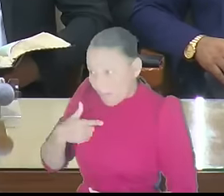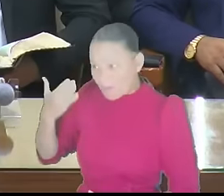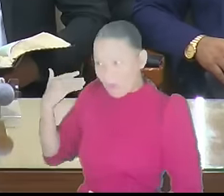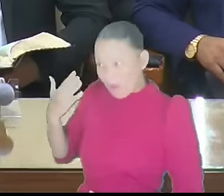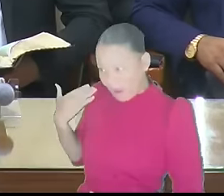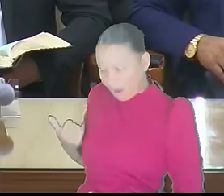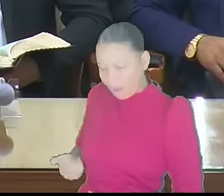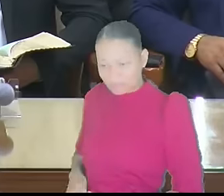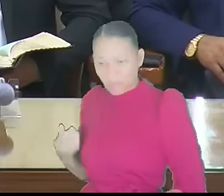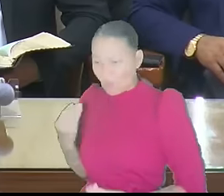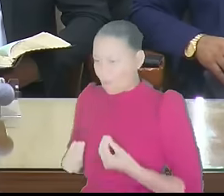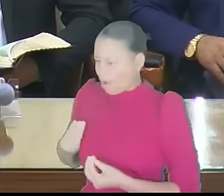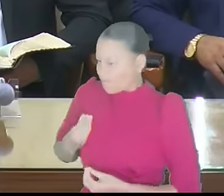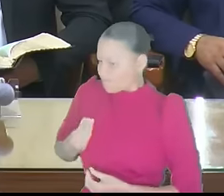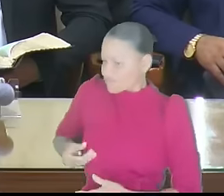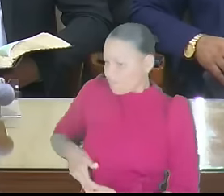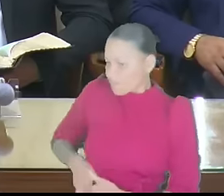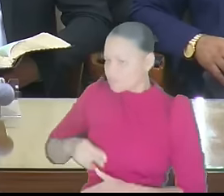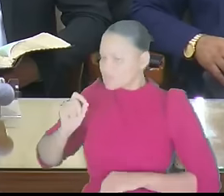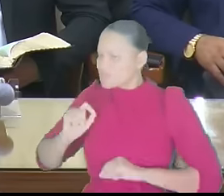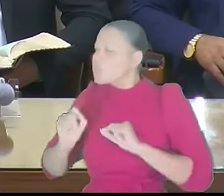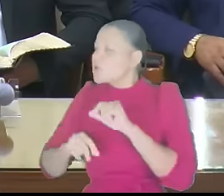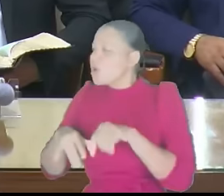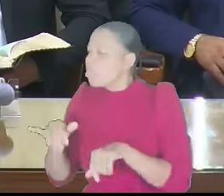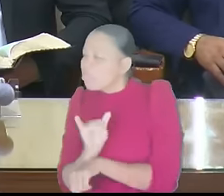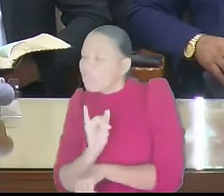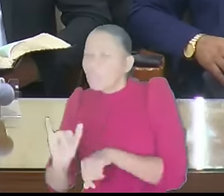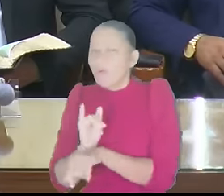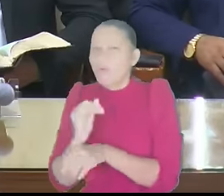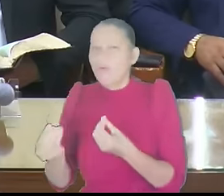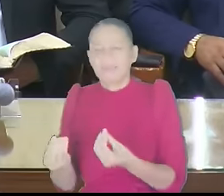que fazia quando não era crente.